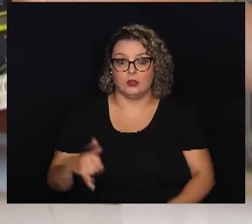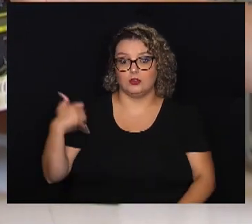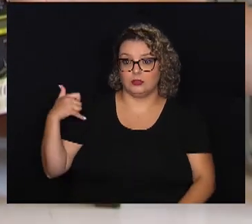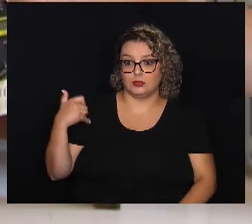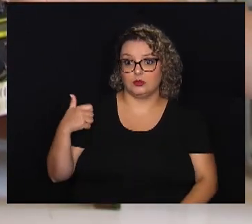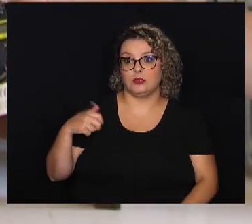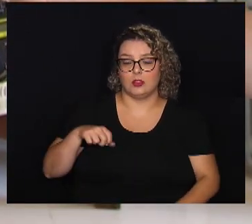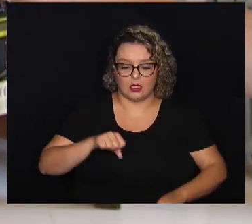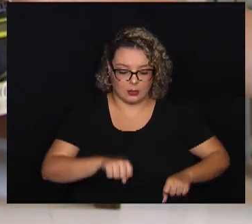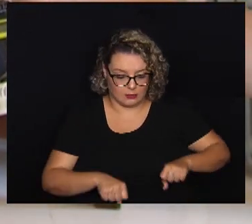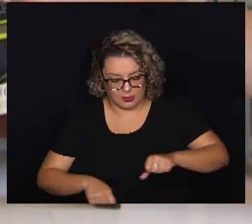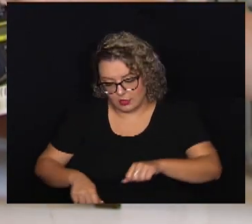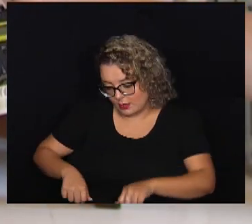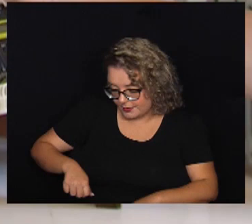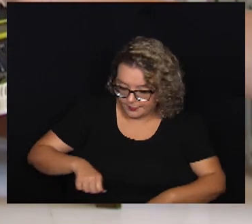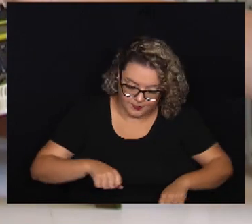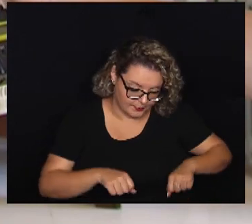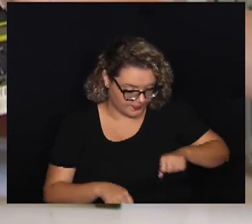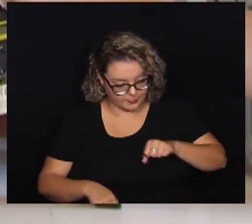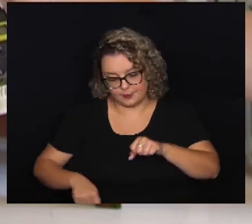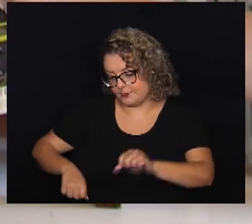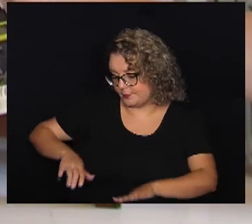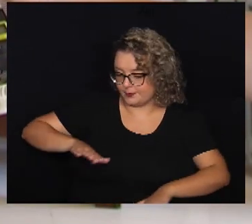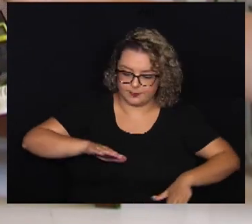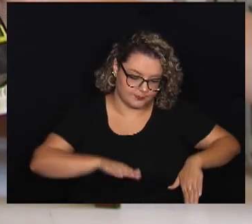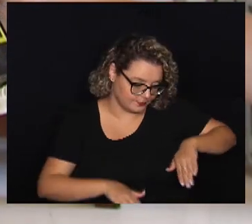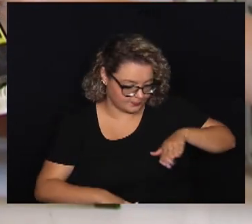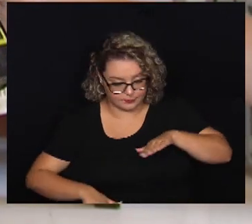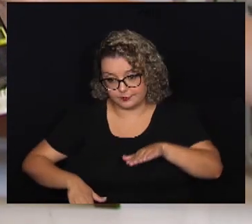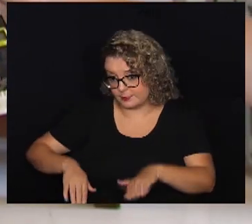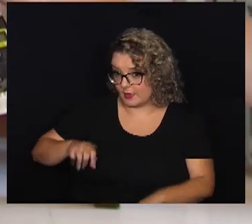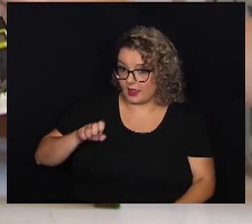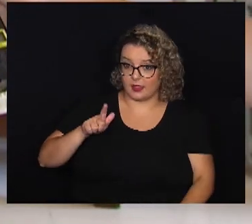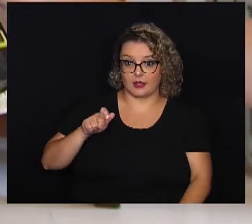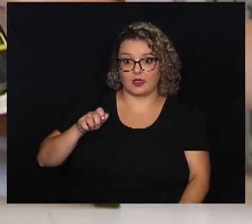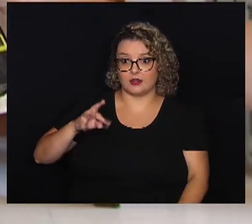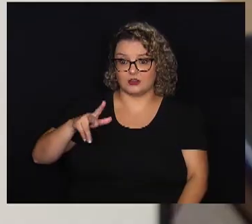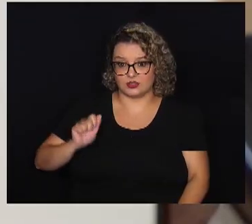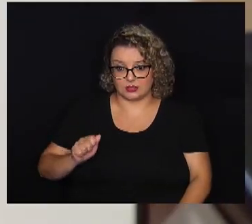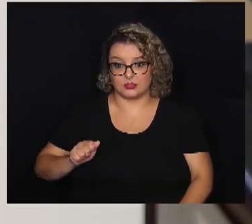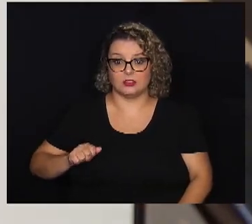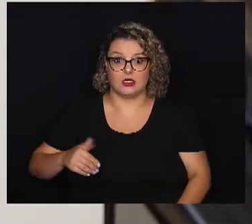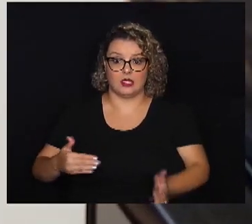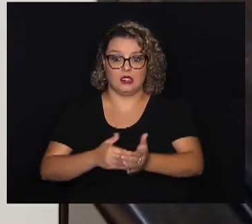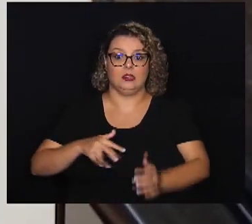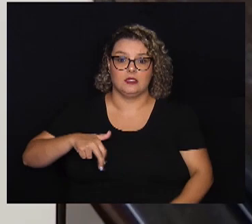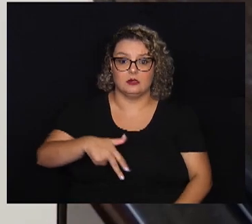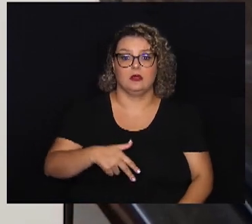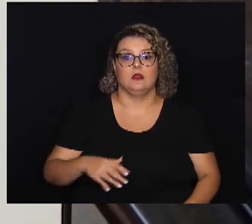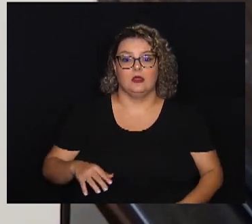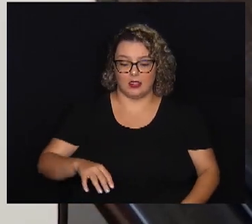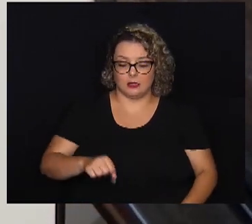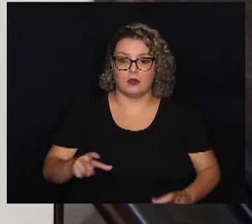a engatinhar e ter um pouco mais de autonomia em casa. Então, nós nos preocupamos em trancar algumas gavetas, né? E aí